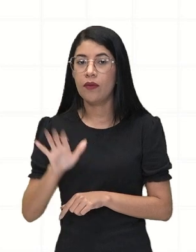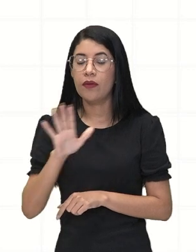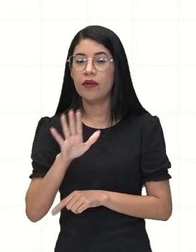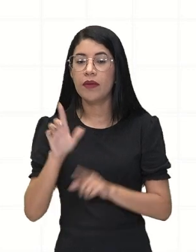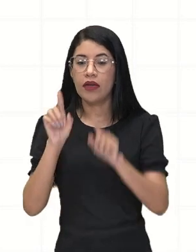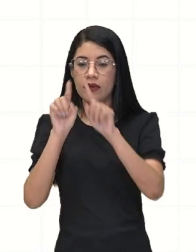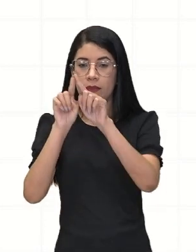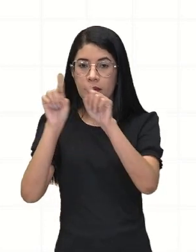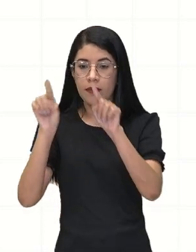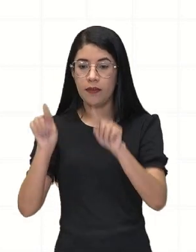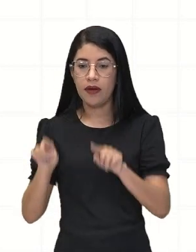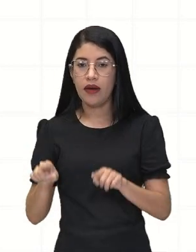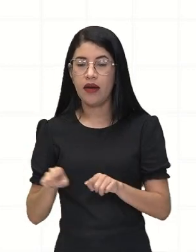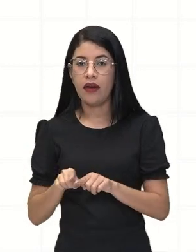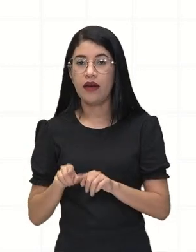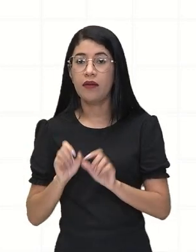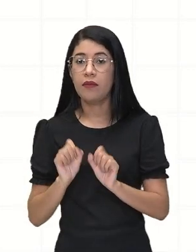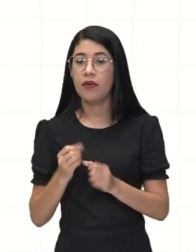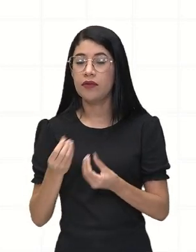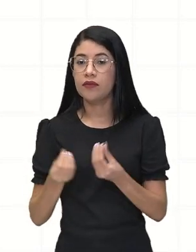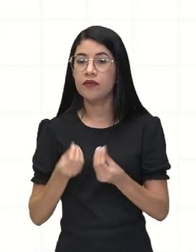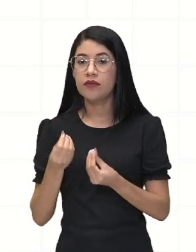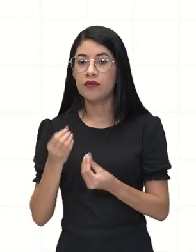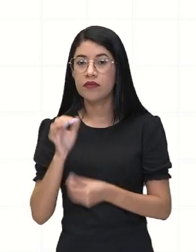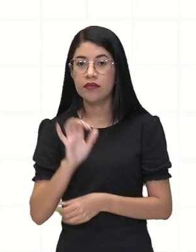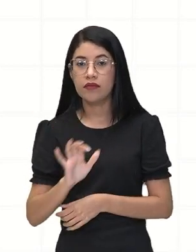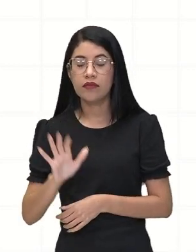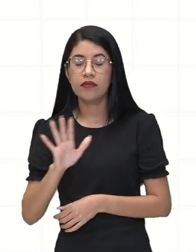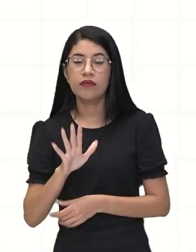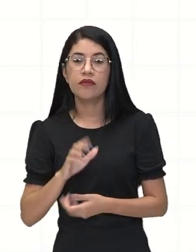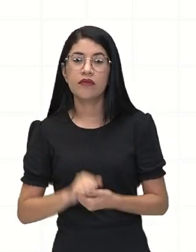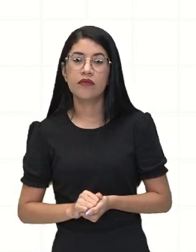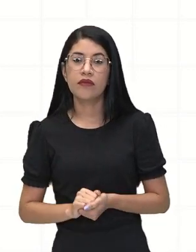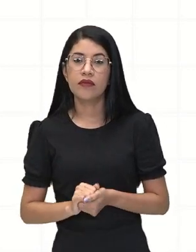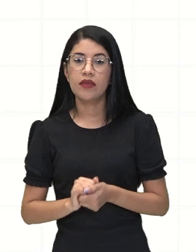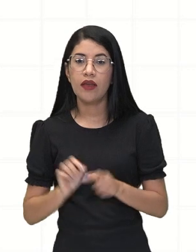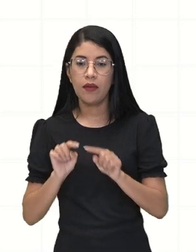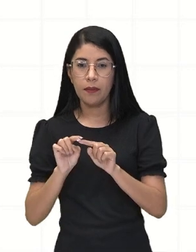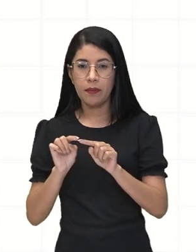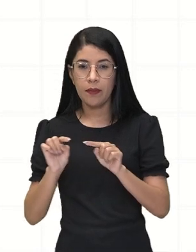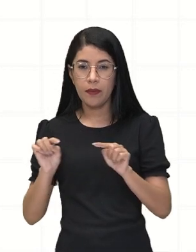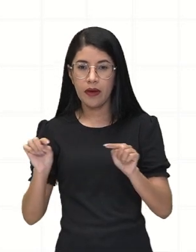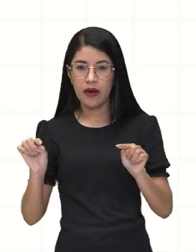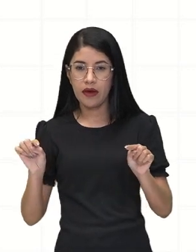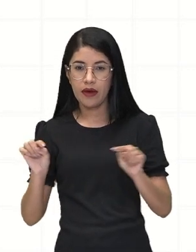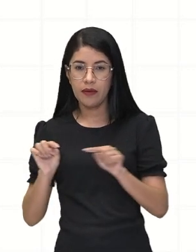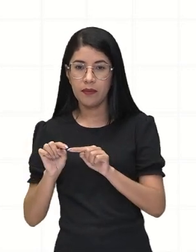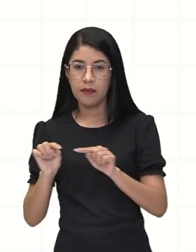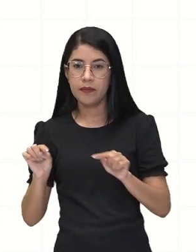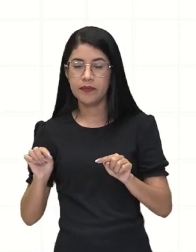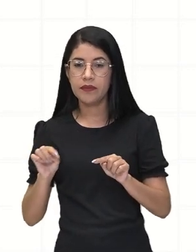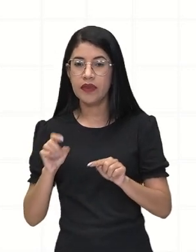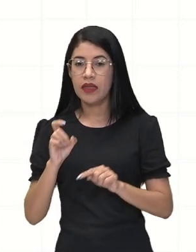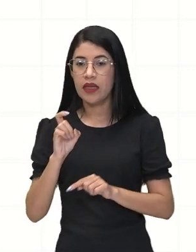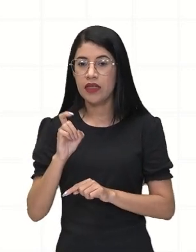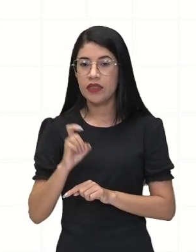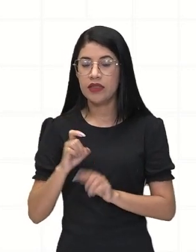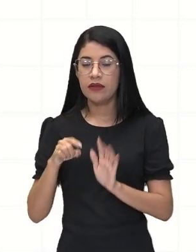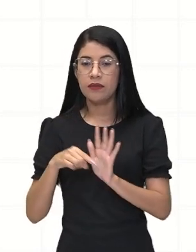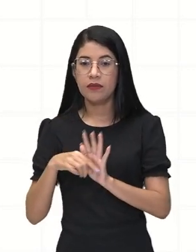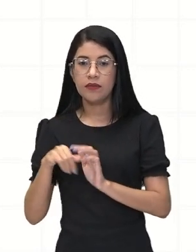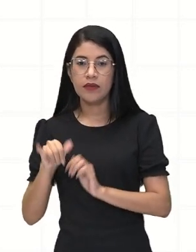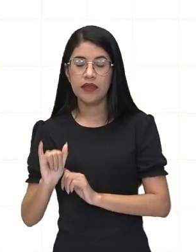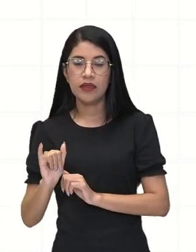eu posso reescrever ela dessa forma. Eu peguei aquele lado que eu cortei lá, ó, que mede x menos y,